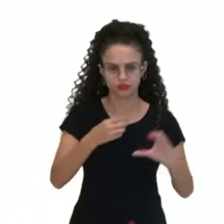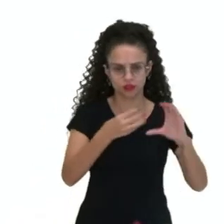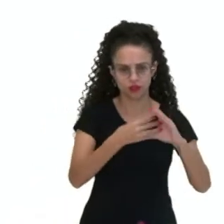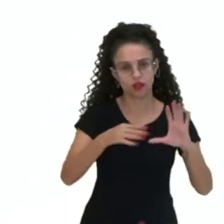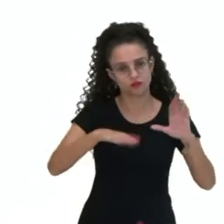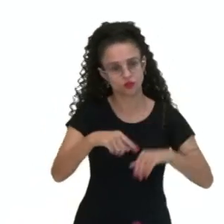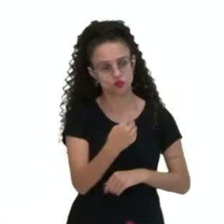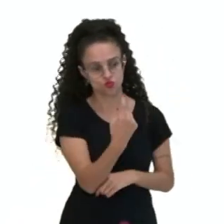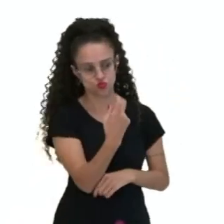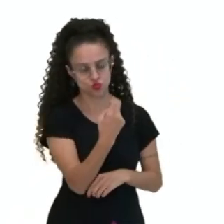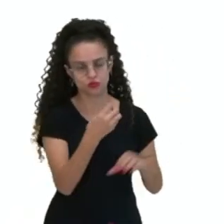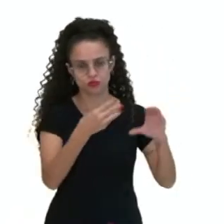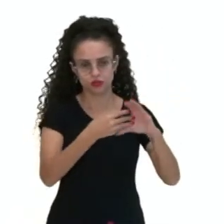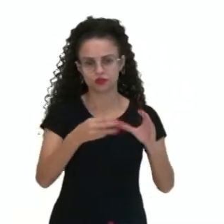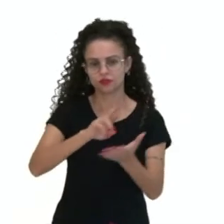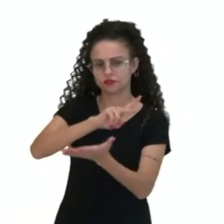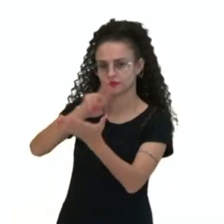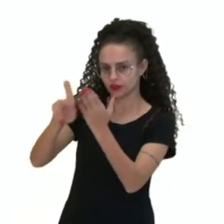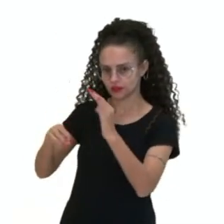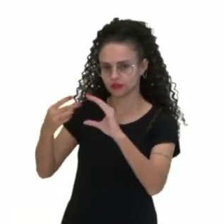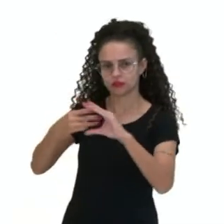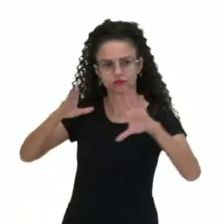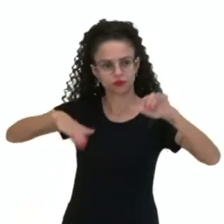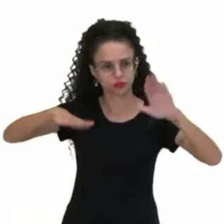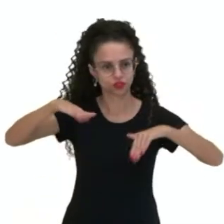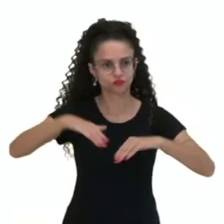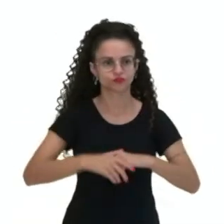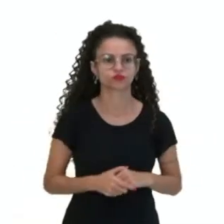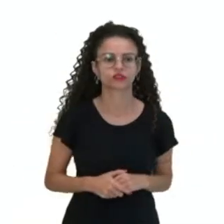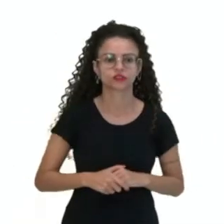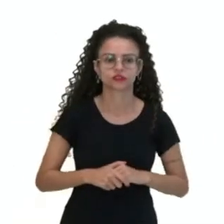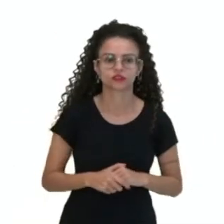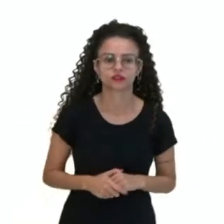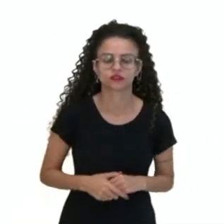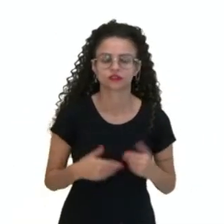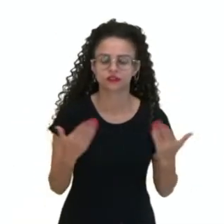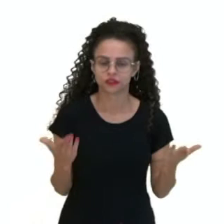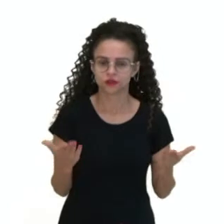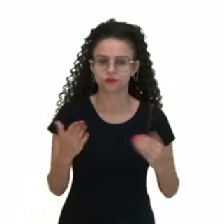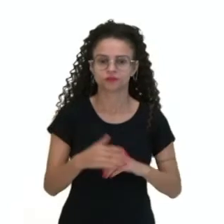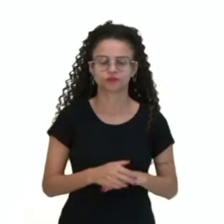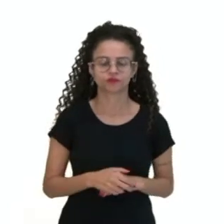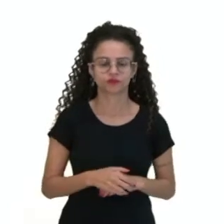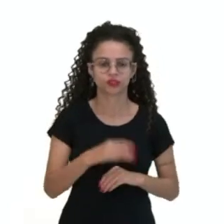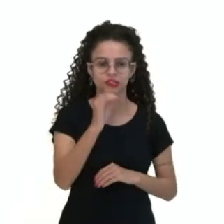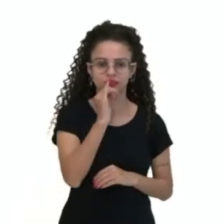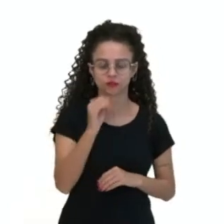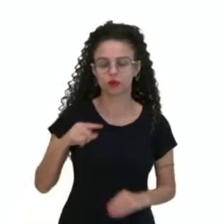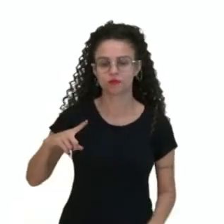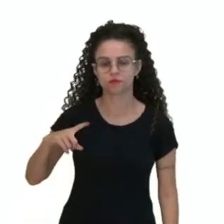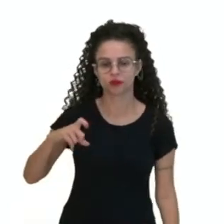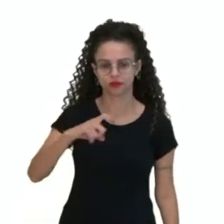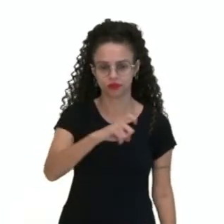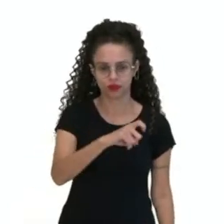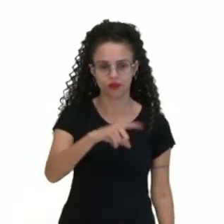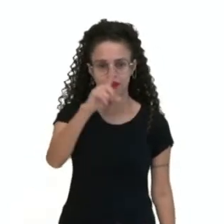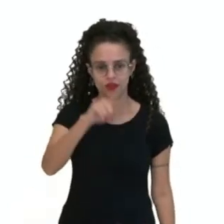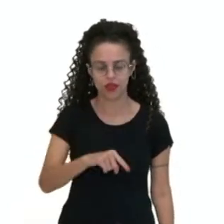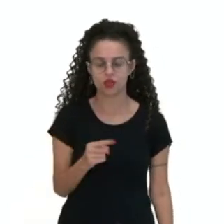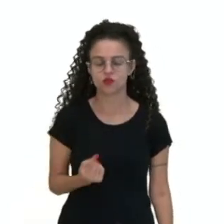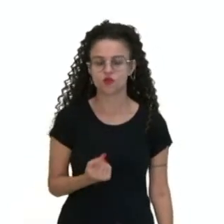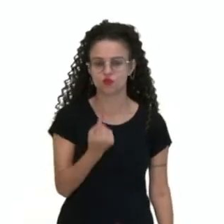única célula, outros têm muitas células. Então, como eu tinha falado, aqui nós temos as bactérias, que são